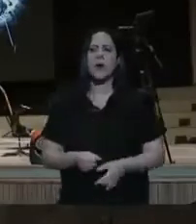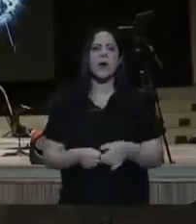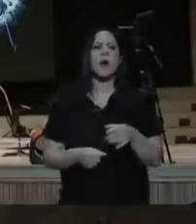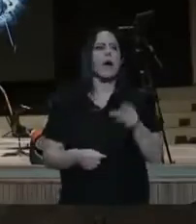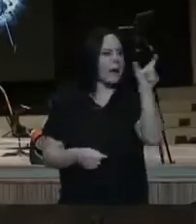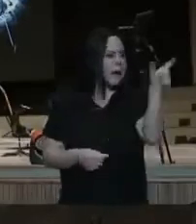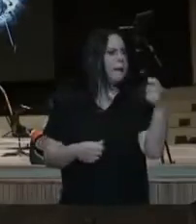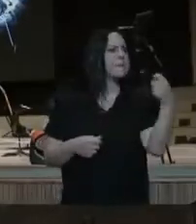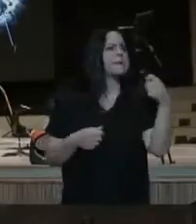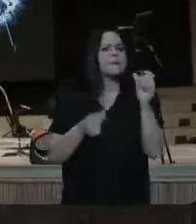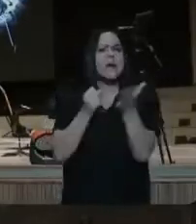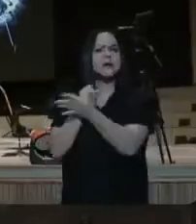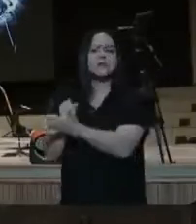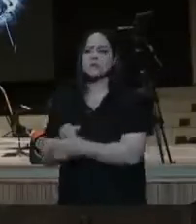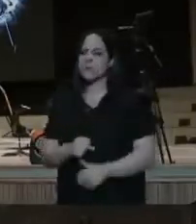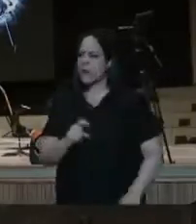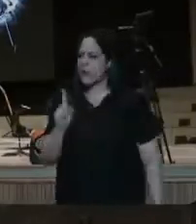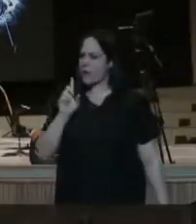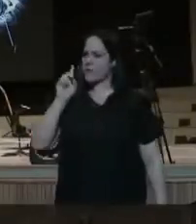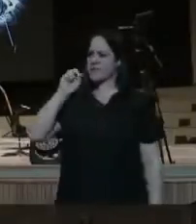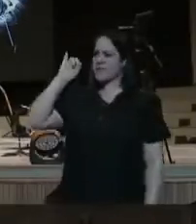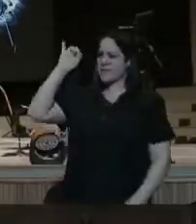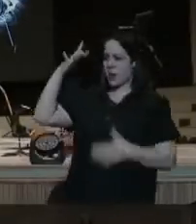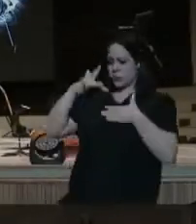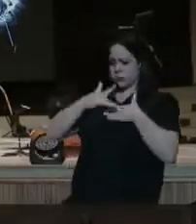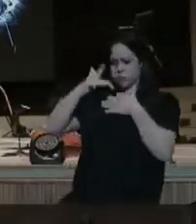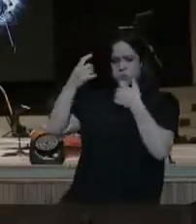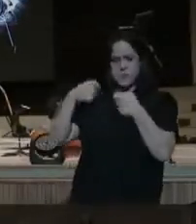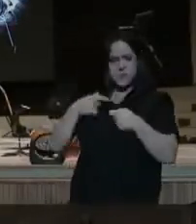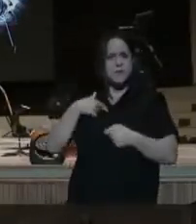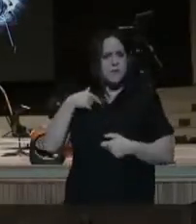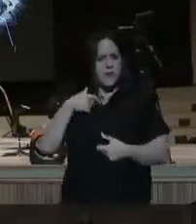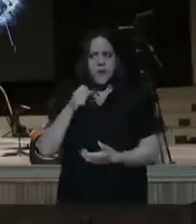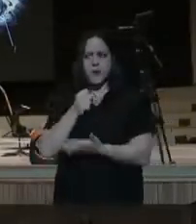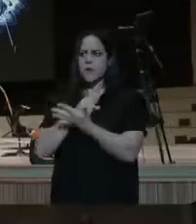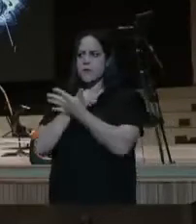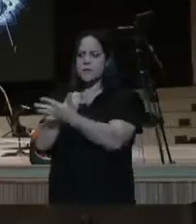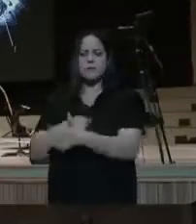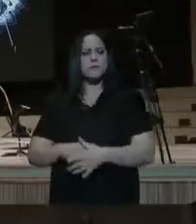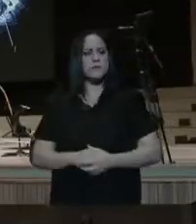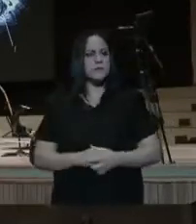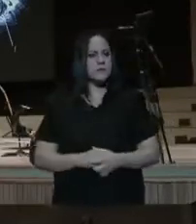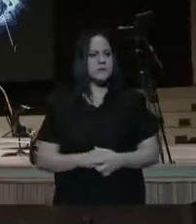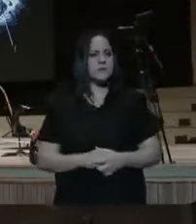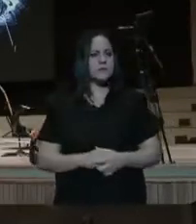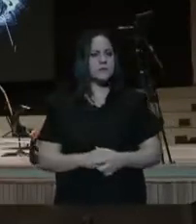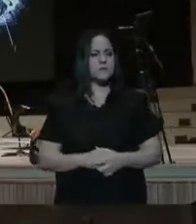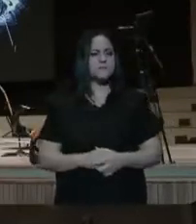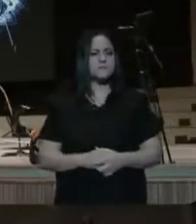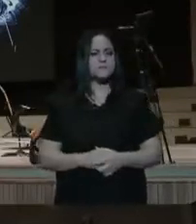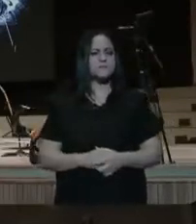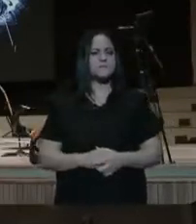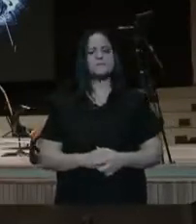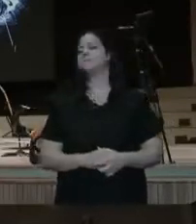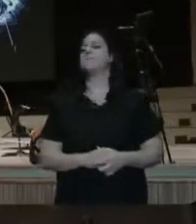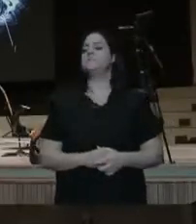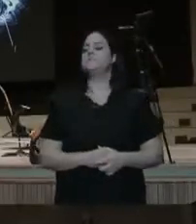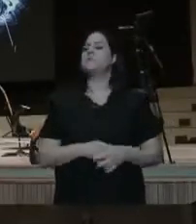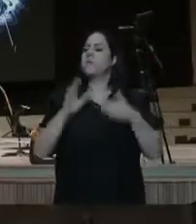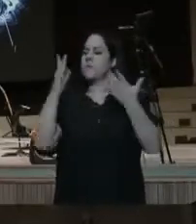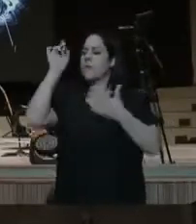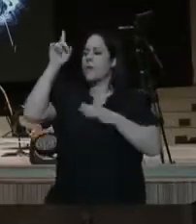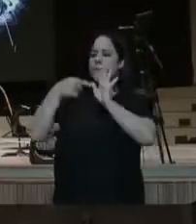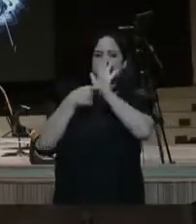fazer alguma coisa porque você vê o que vê eu quero te falar grande parte das vezes que deus te